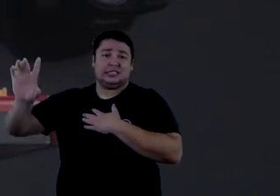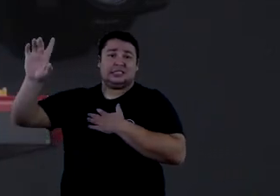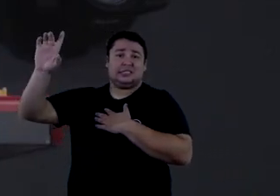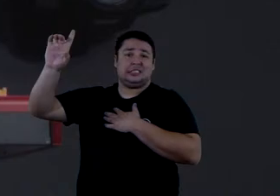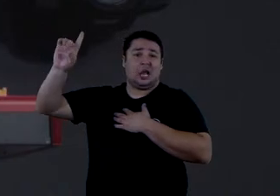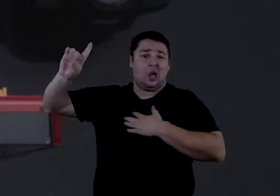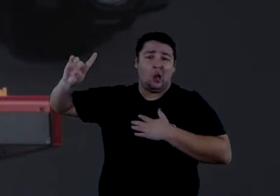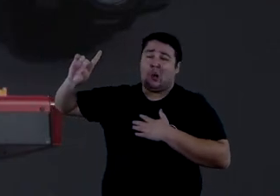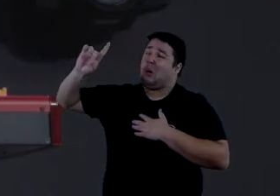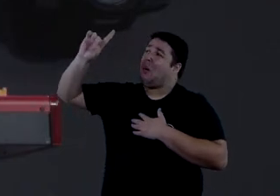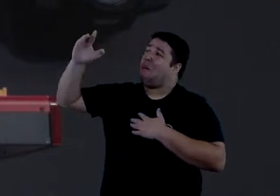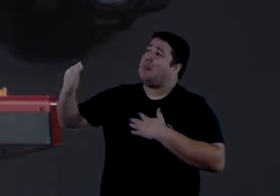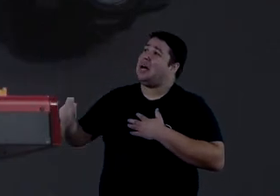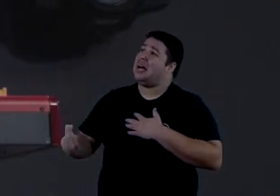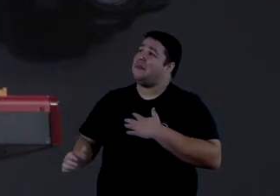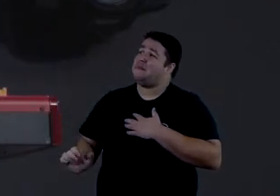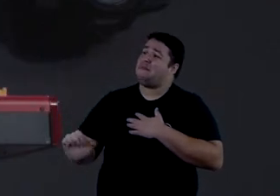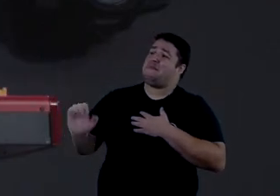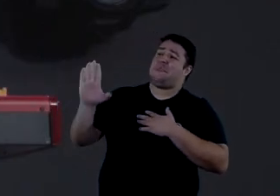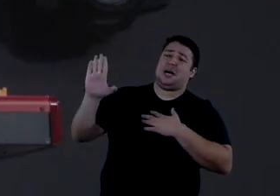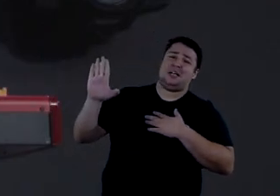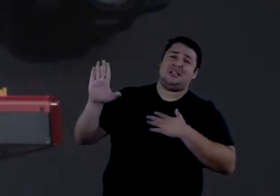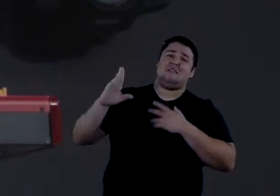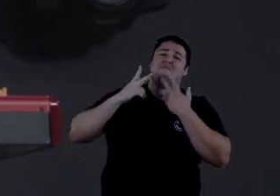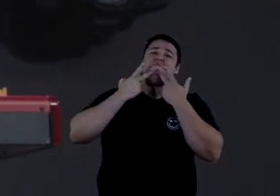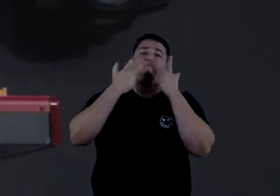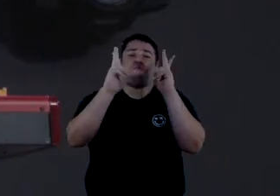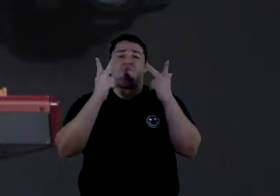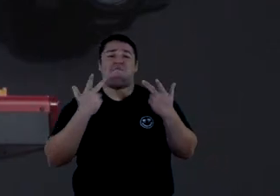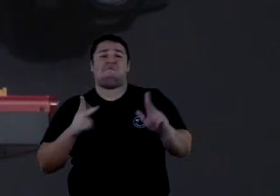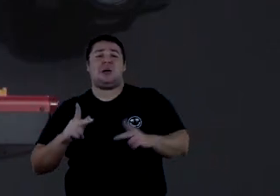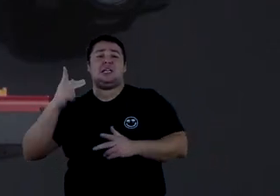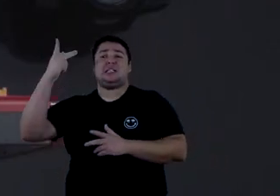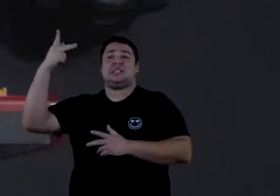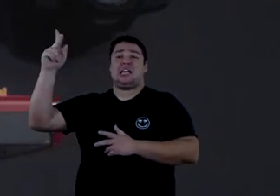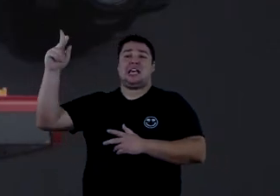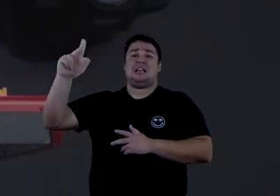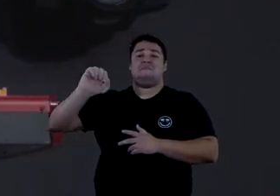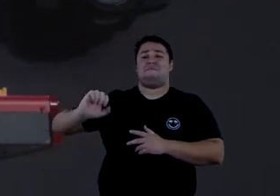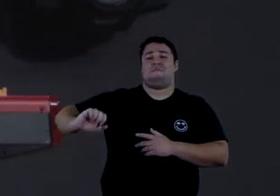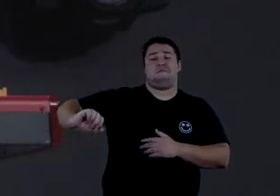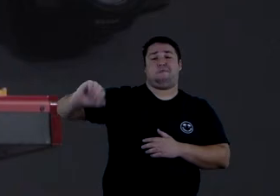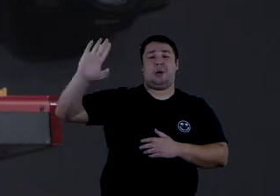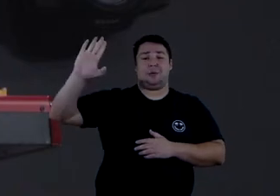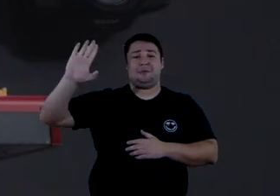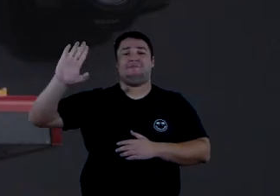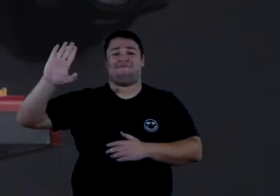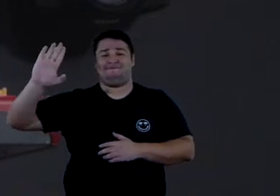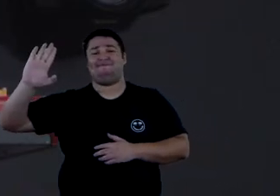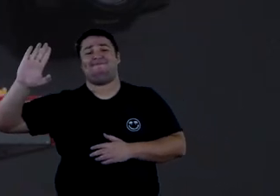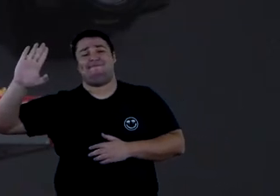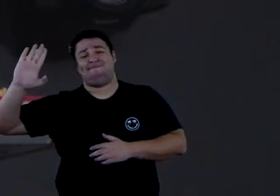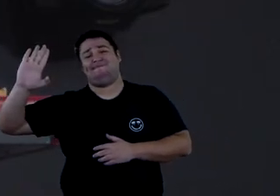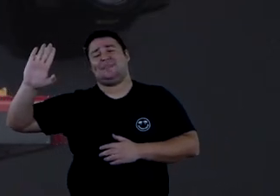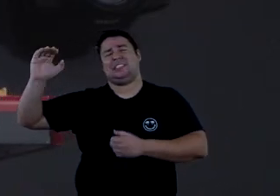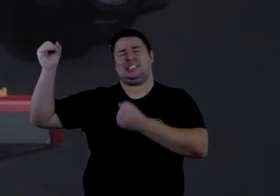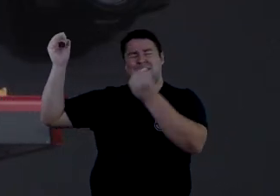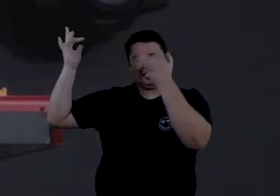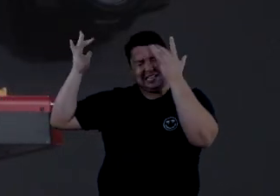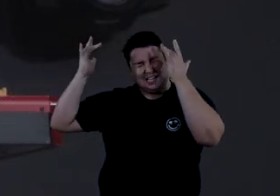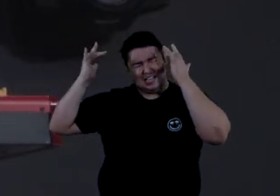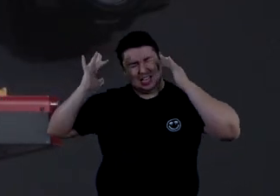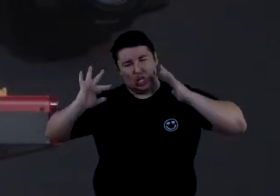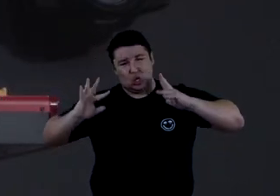Vale mais, a tua palavra vale mais, a tua graça me